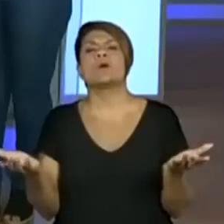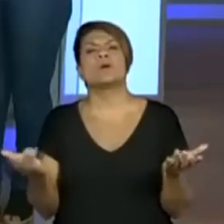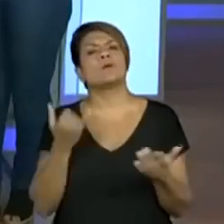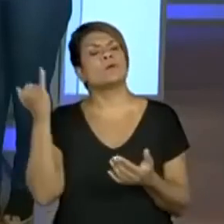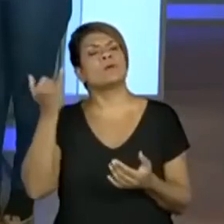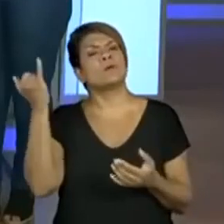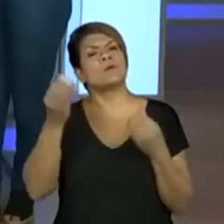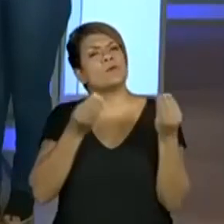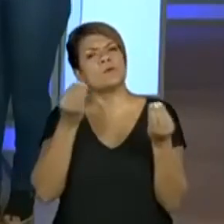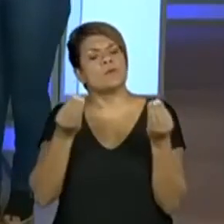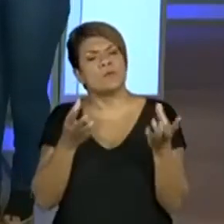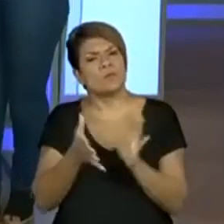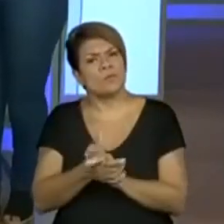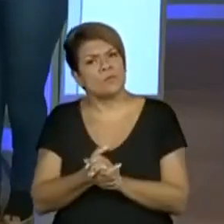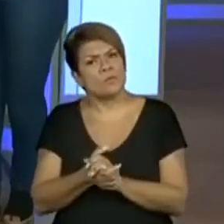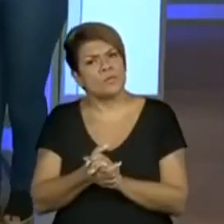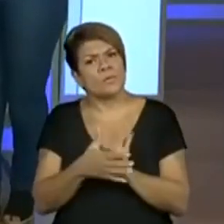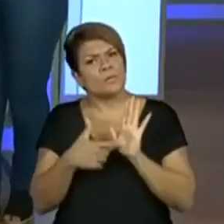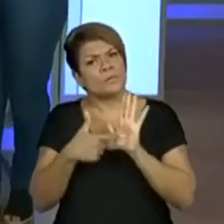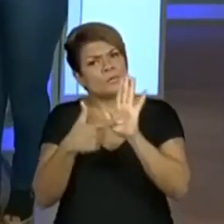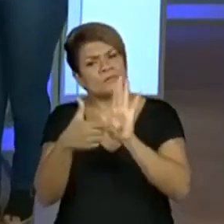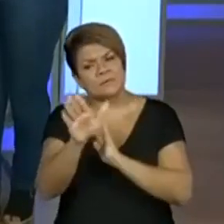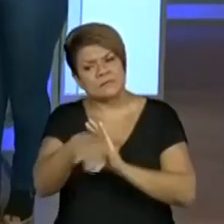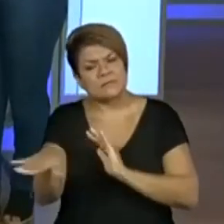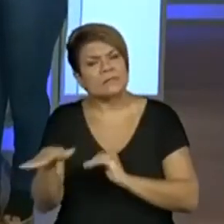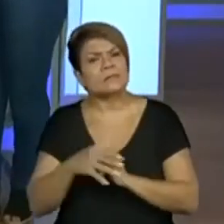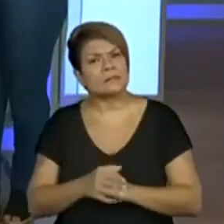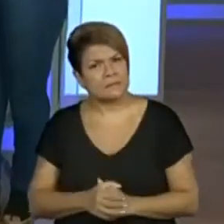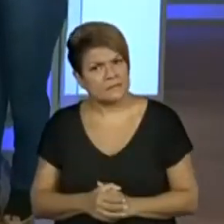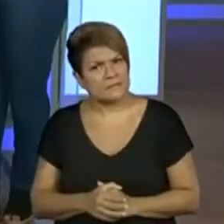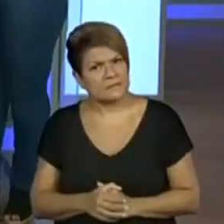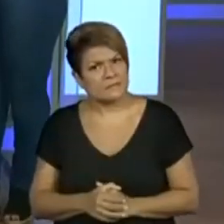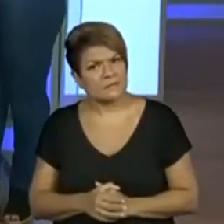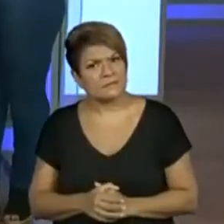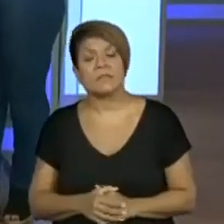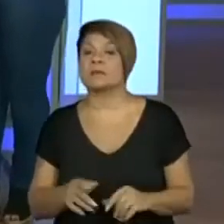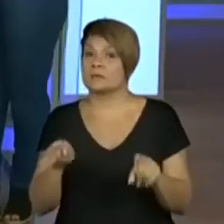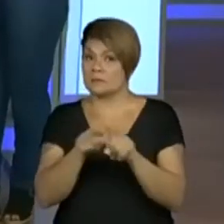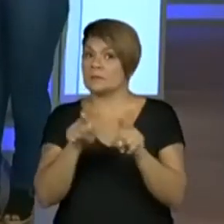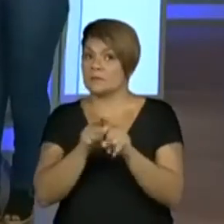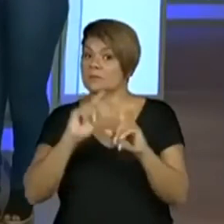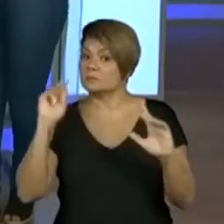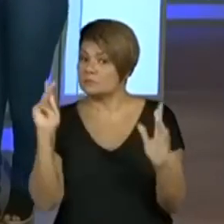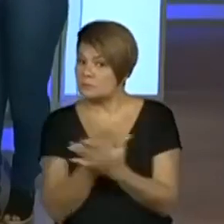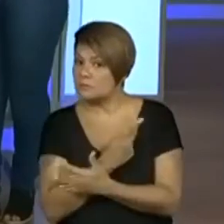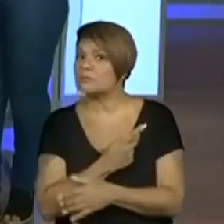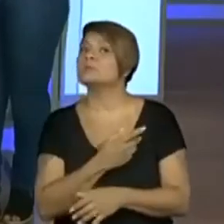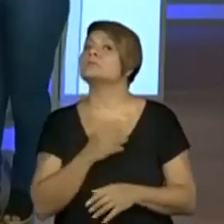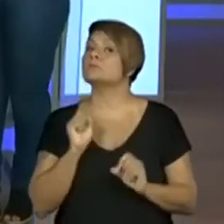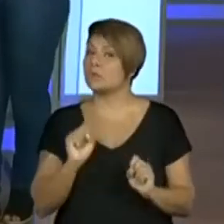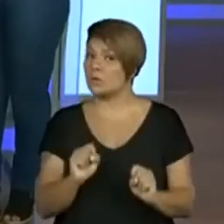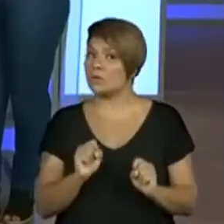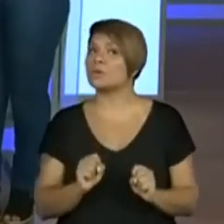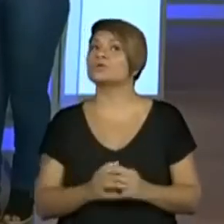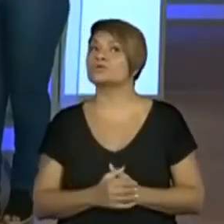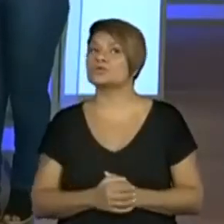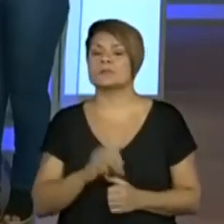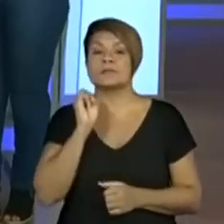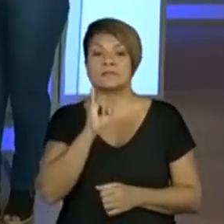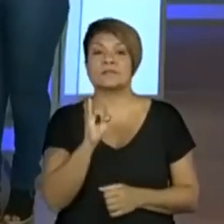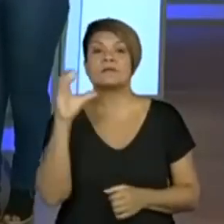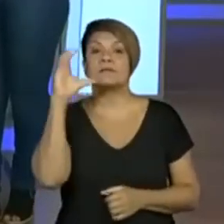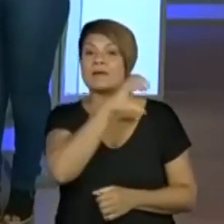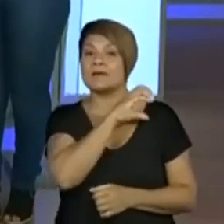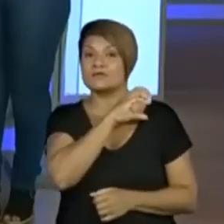a importância da gente mostrar isso para a criançada olha só até por uma questão de acidente em se eu coloco alguma coisa